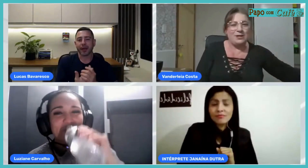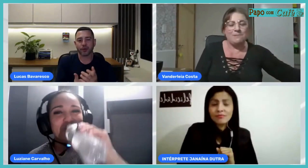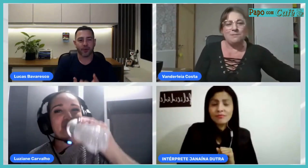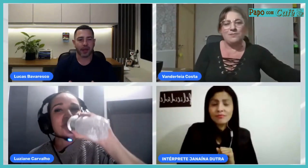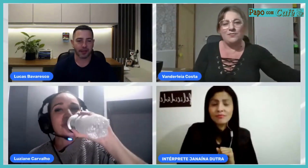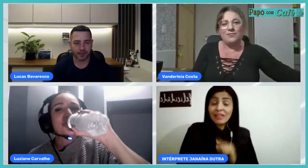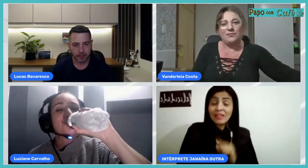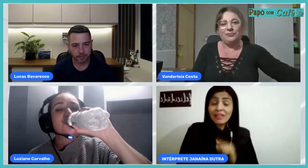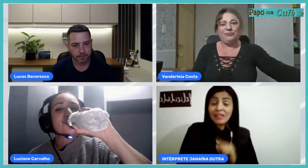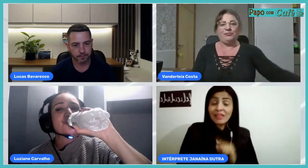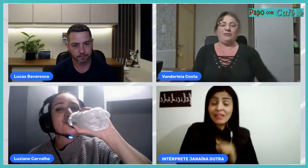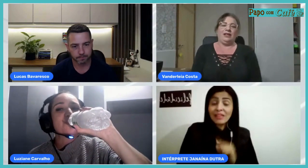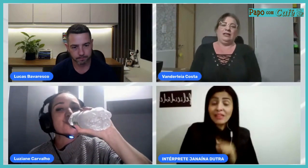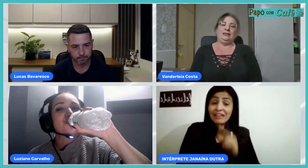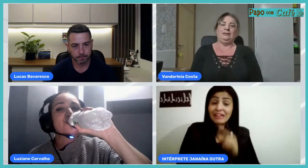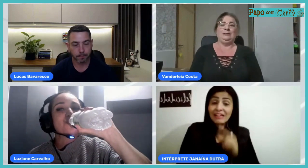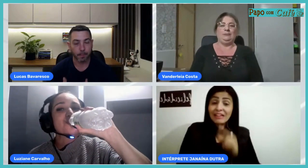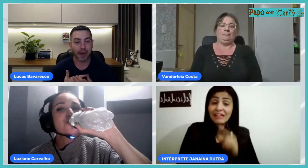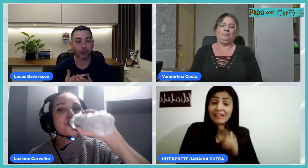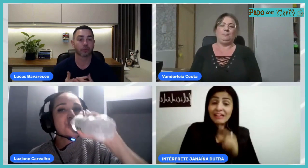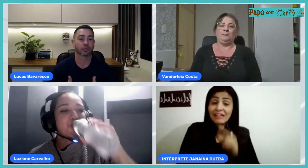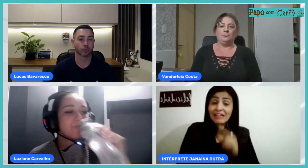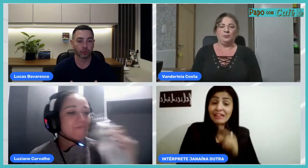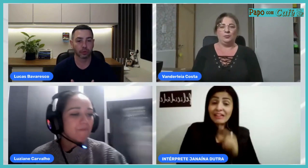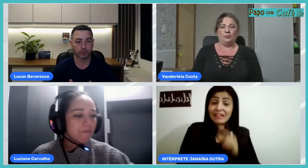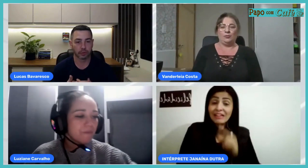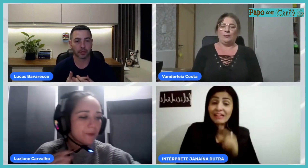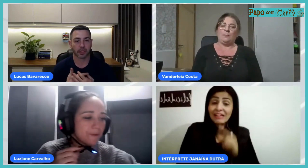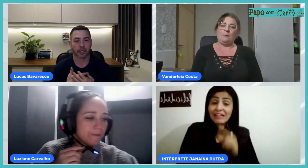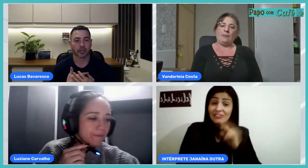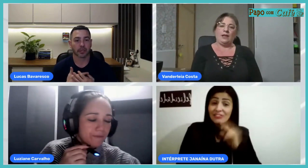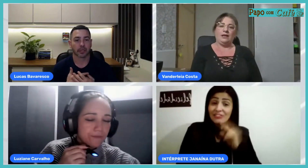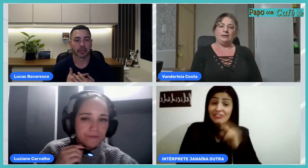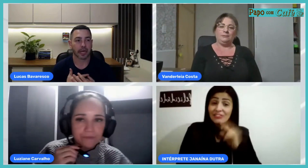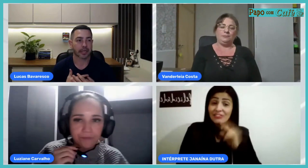Qual é a diferença para o surdo